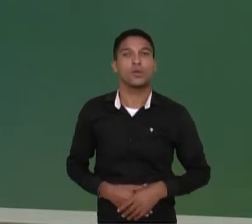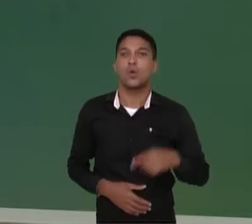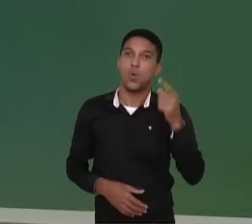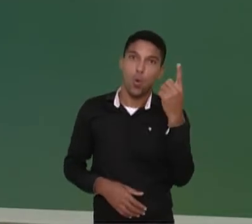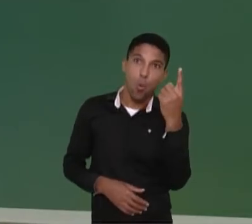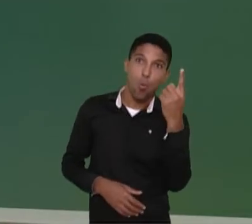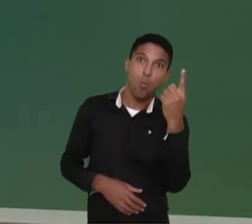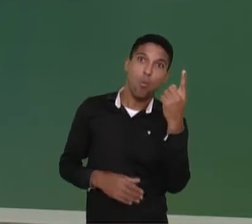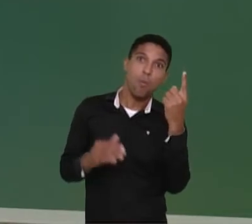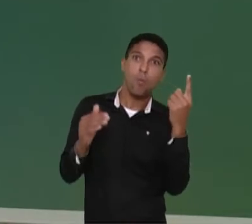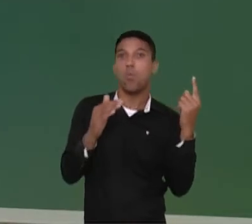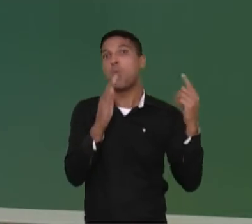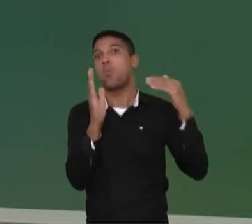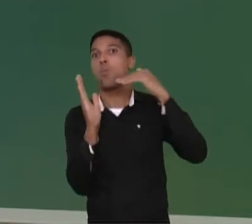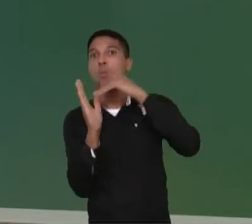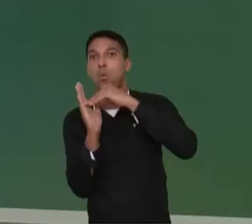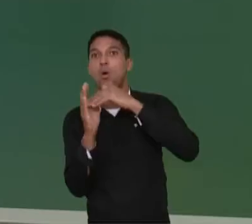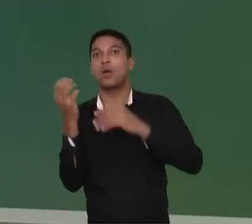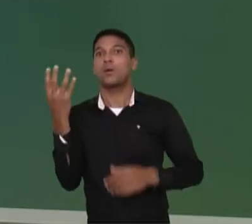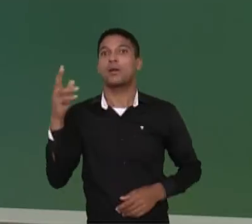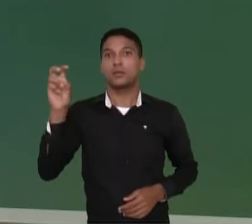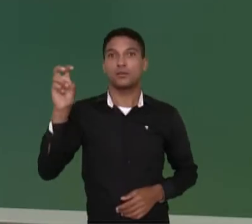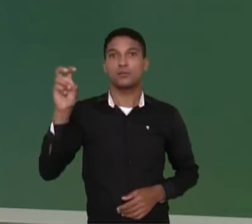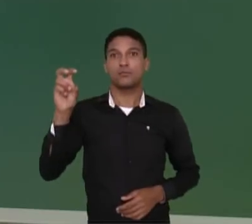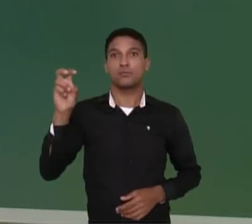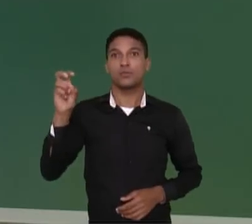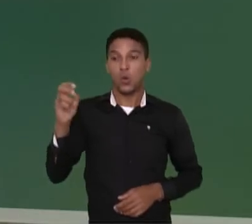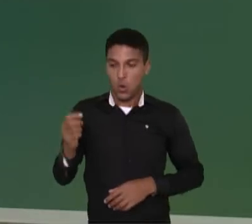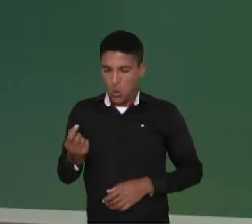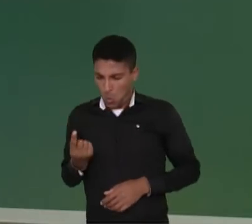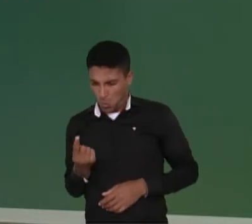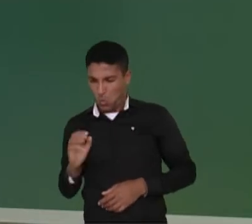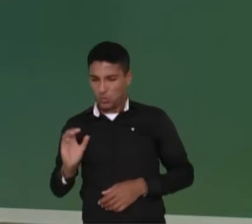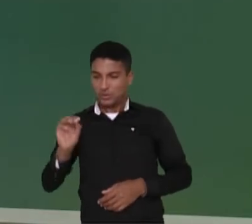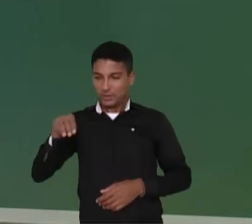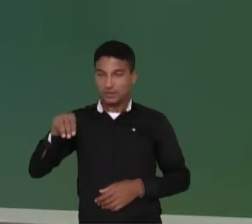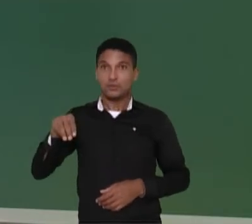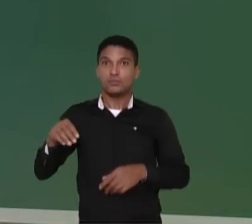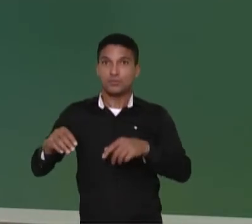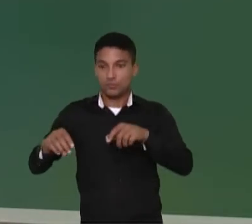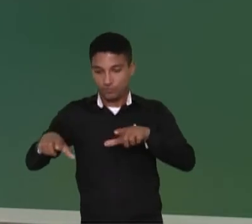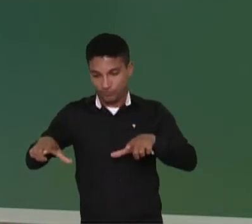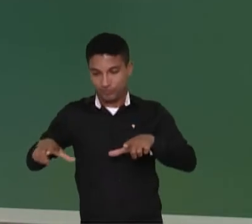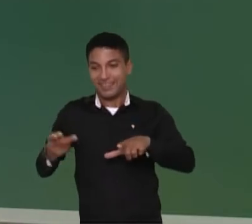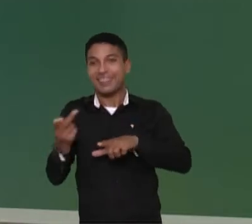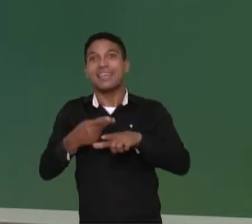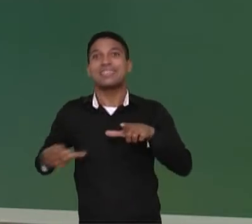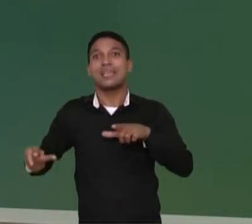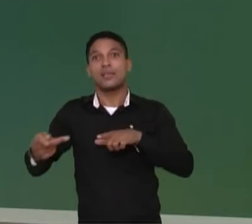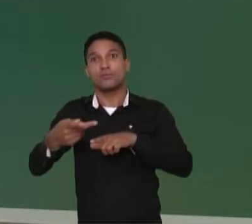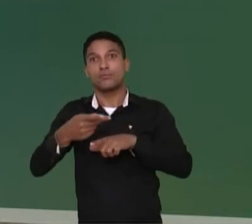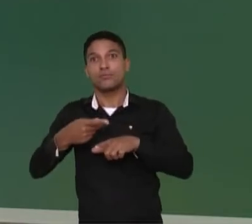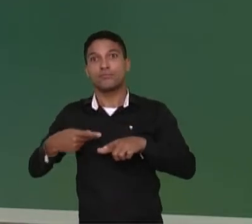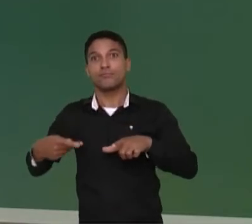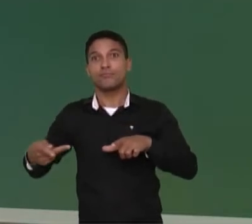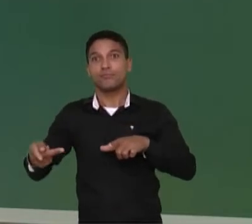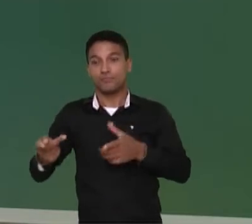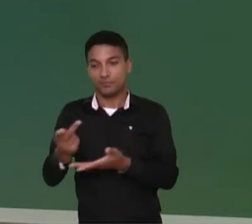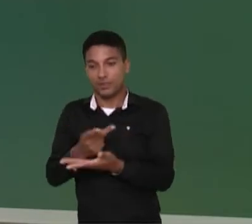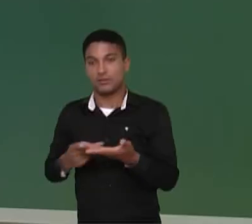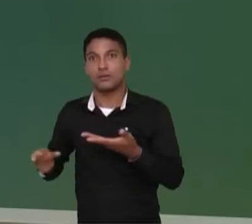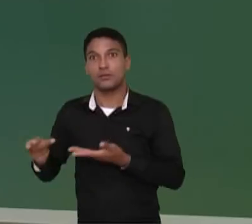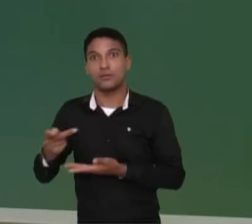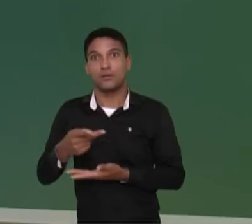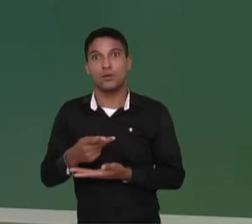60 metros quadrados. Conselho que eu dou para você, tá? A área solicitada em todas